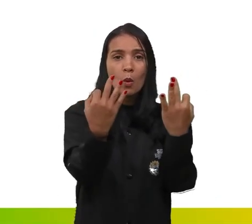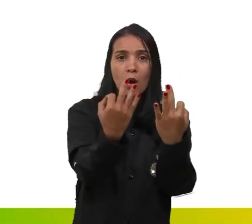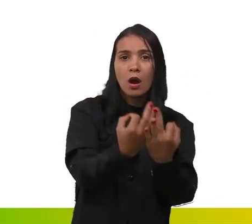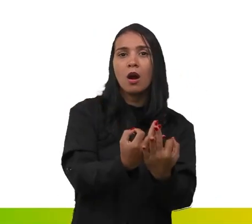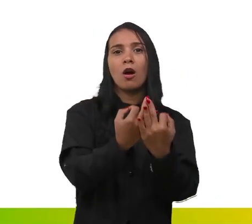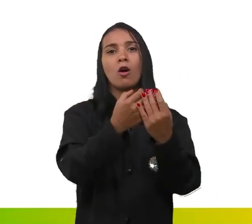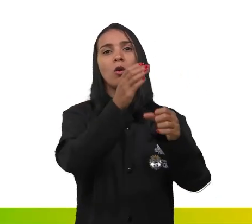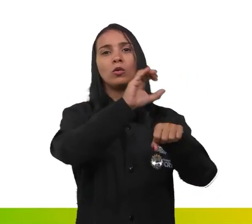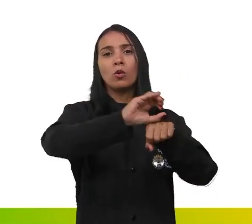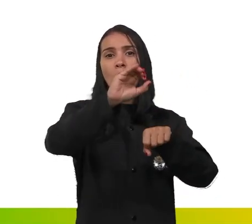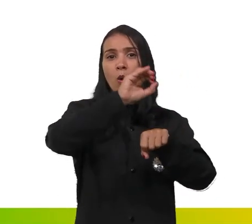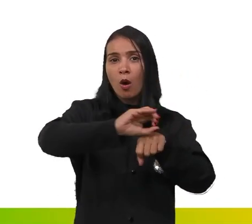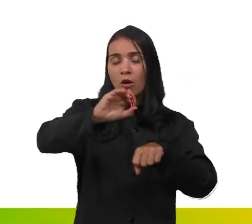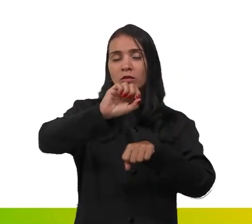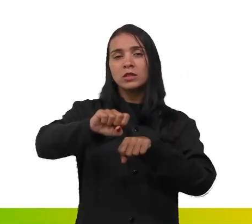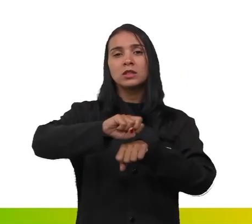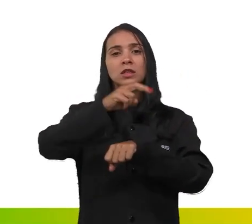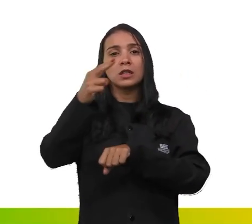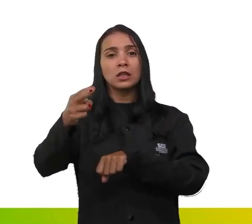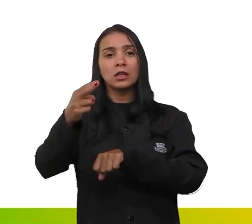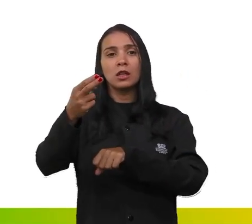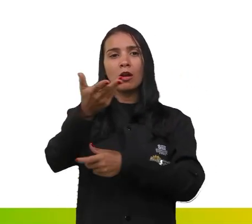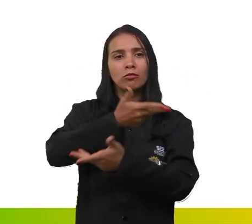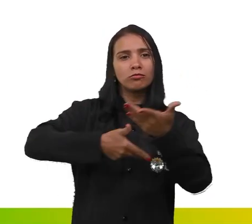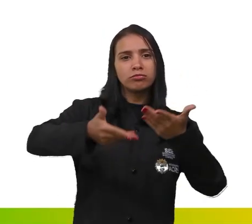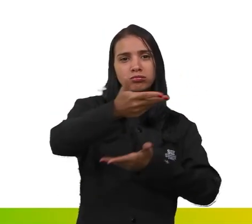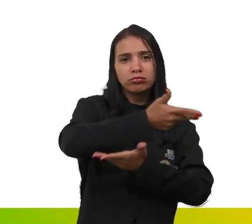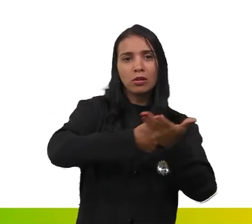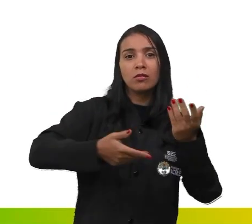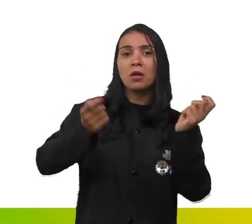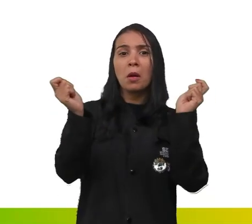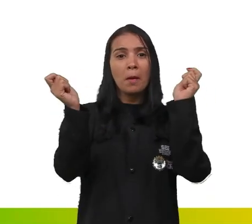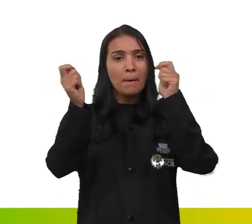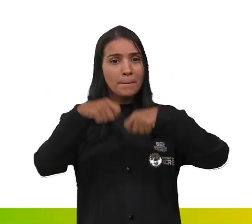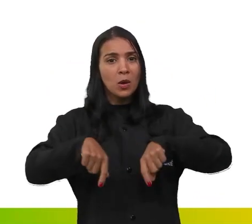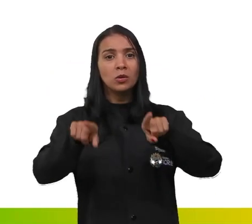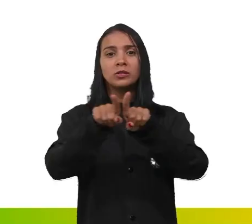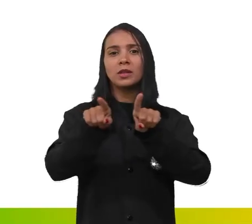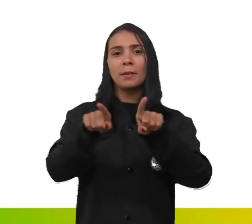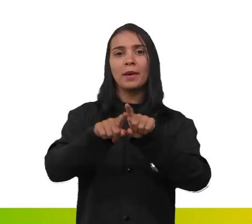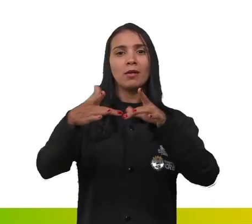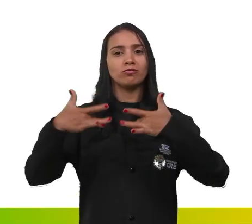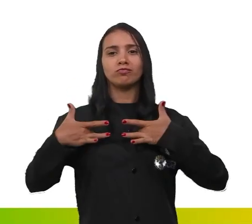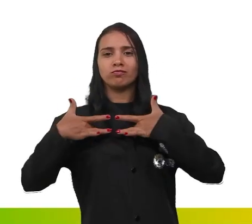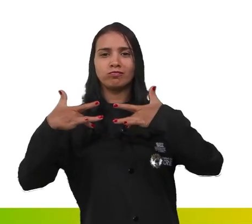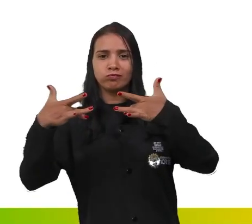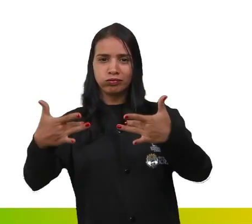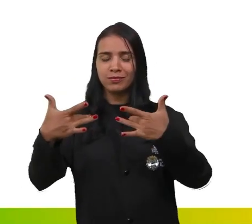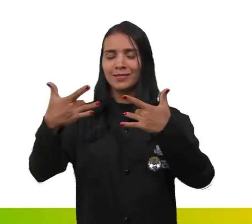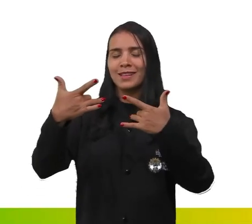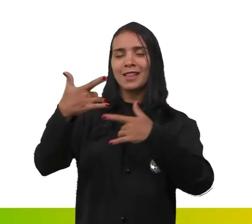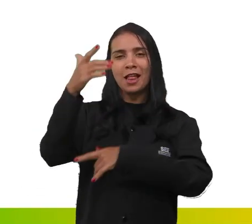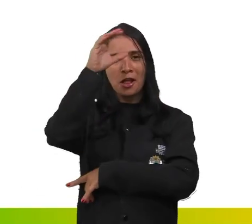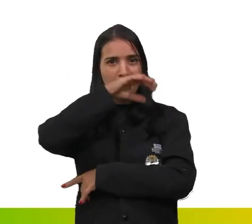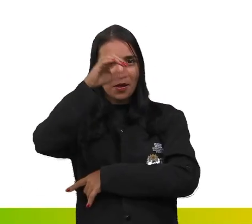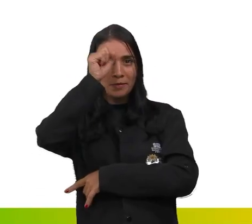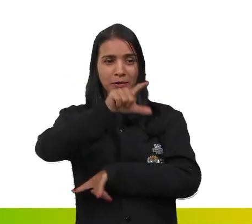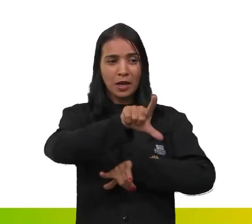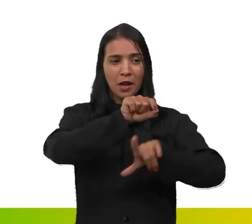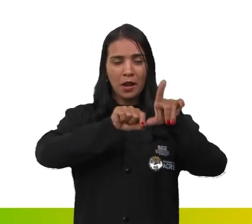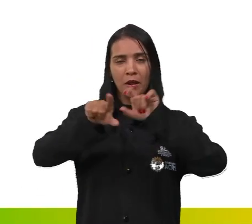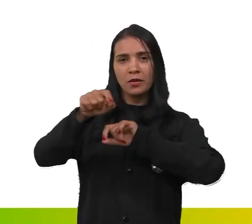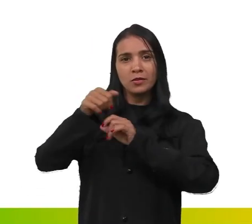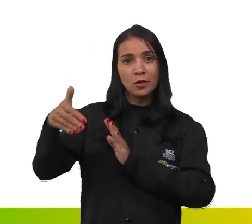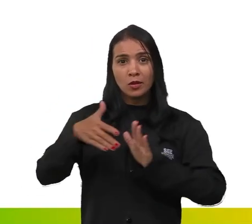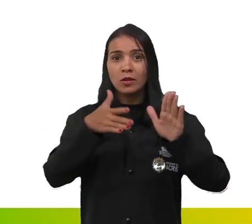caminhada comunitária, os indivíduos podem assumir papéis de autoria e liderança, aprendendo a tomar decisões que beneficiem